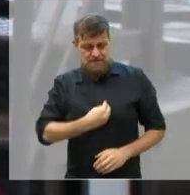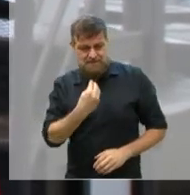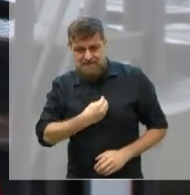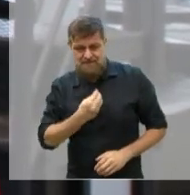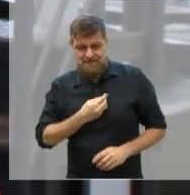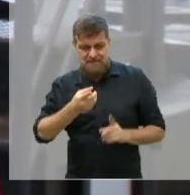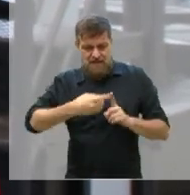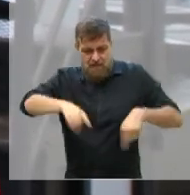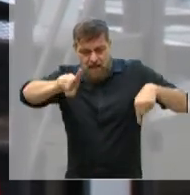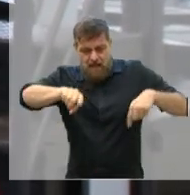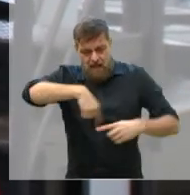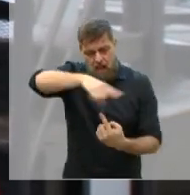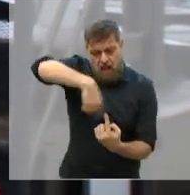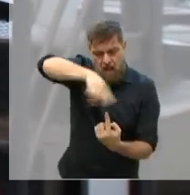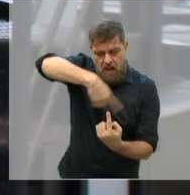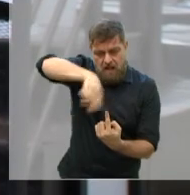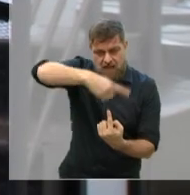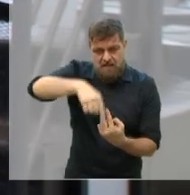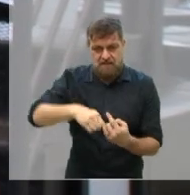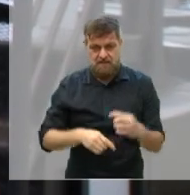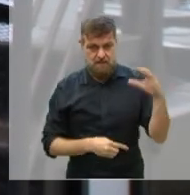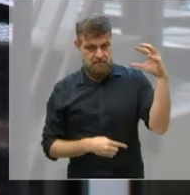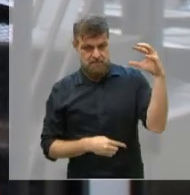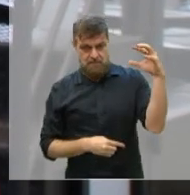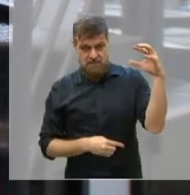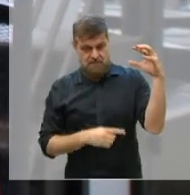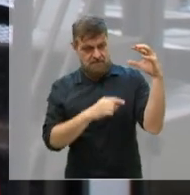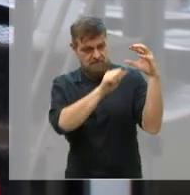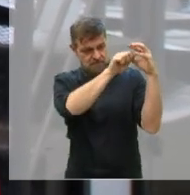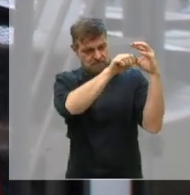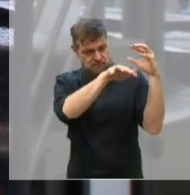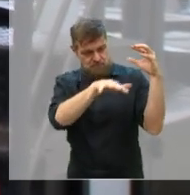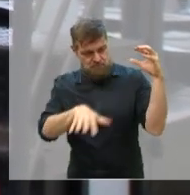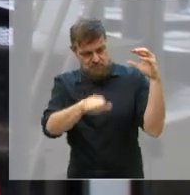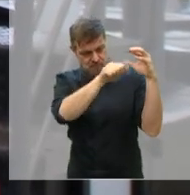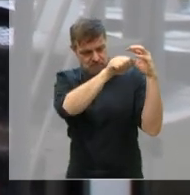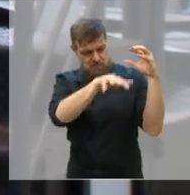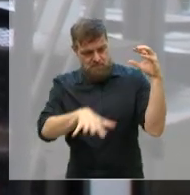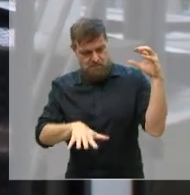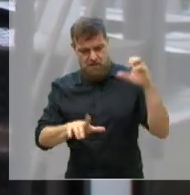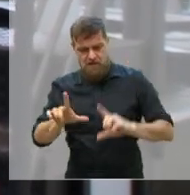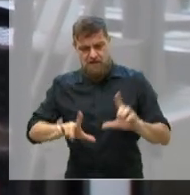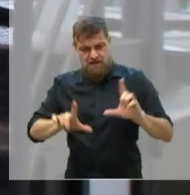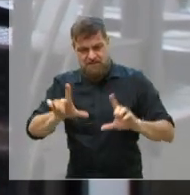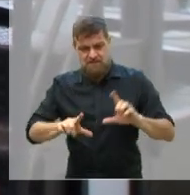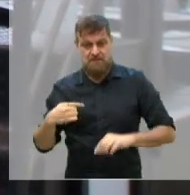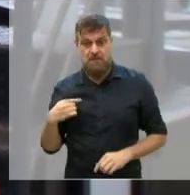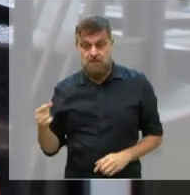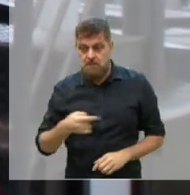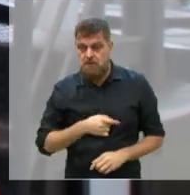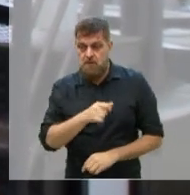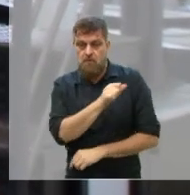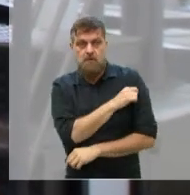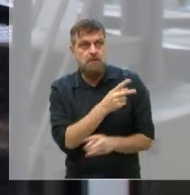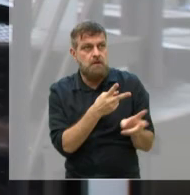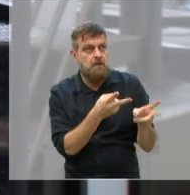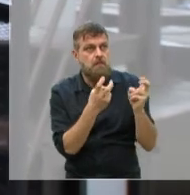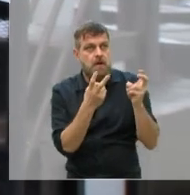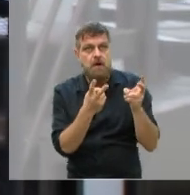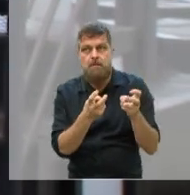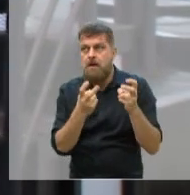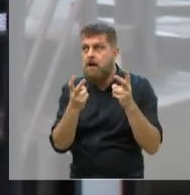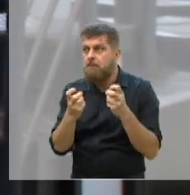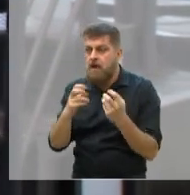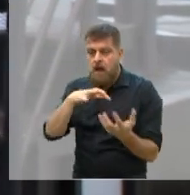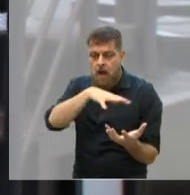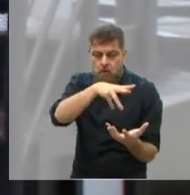de uma bailarina, seja numa antena, né, transmissora. O aluno começa a perceber o local que ele vive,